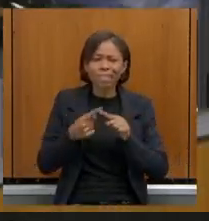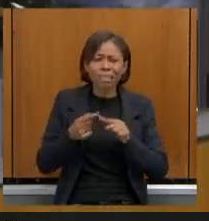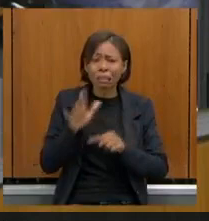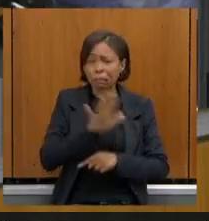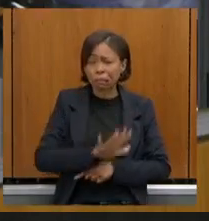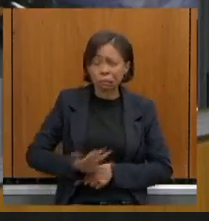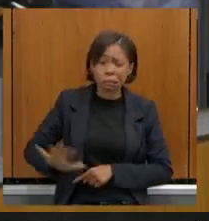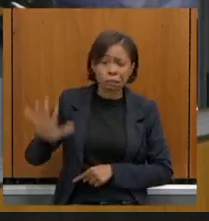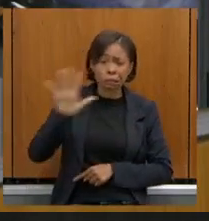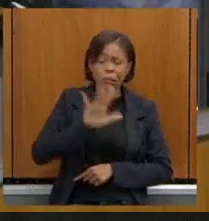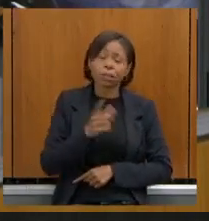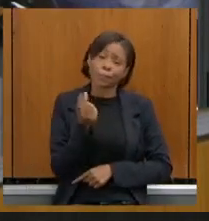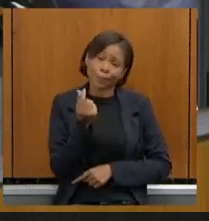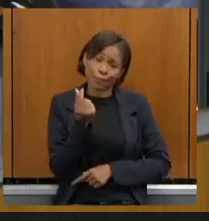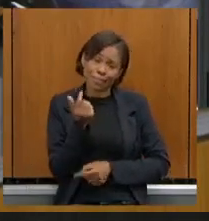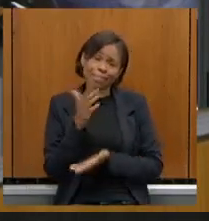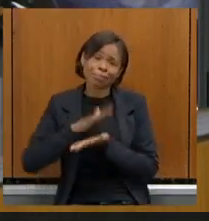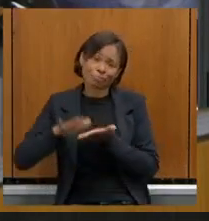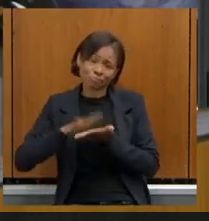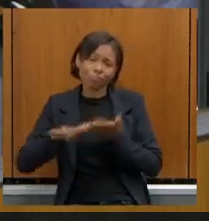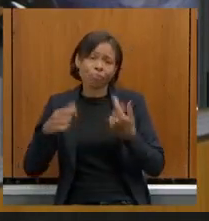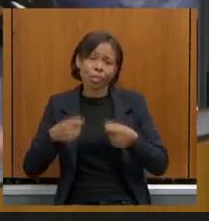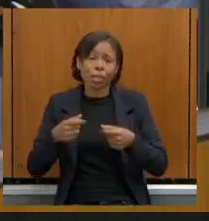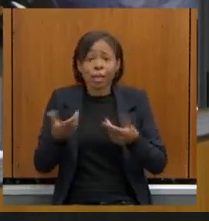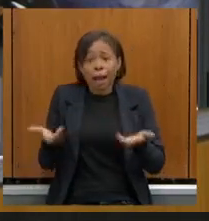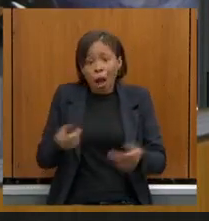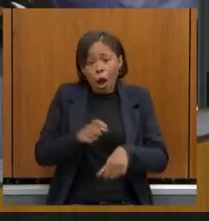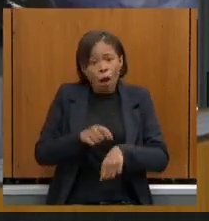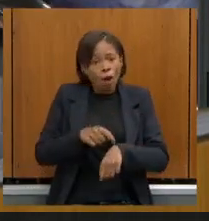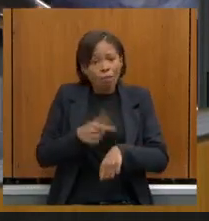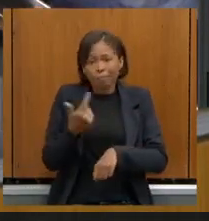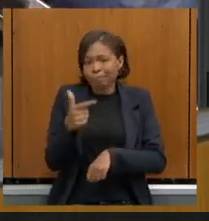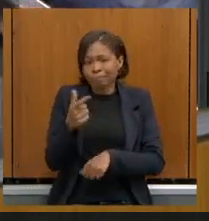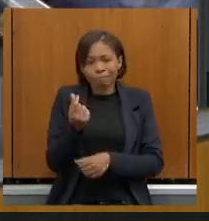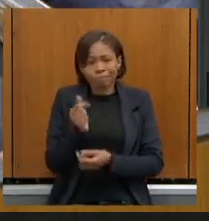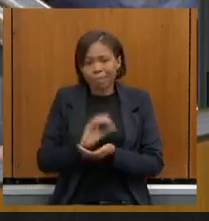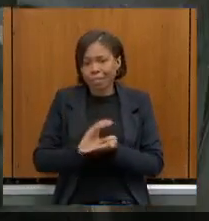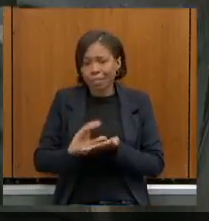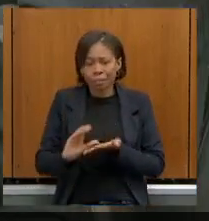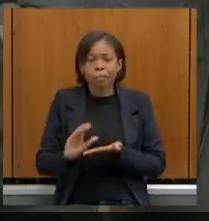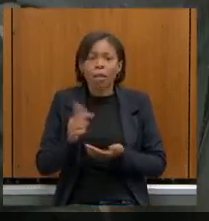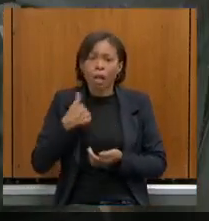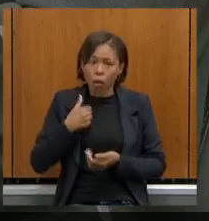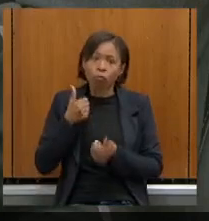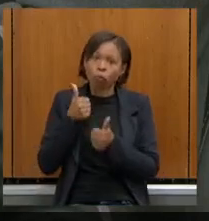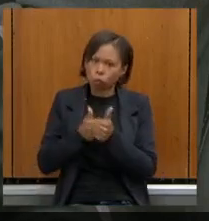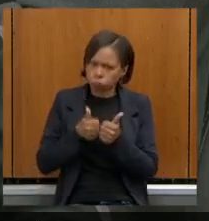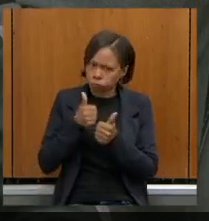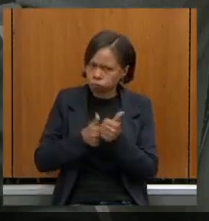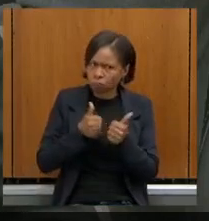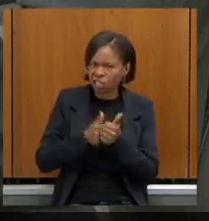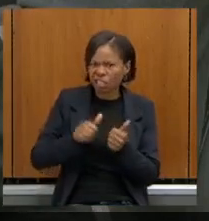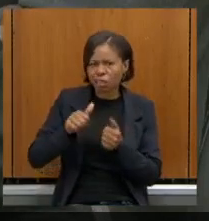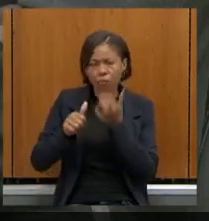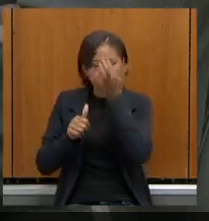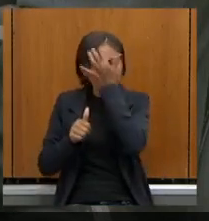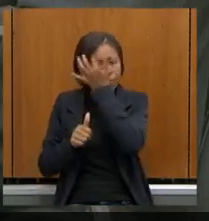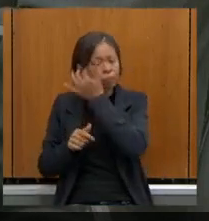recursos e no momento a gente não tem recursos apesar de que eu estou buscando mais ou menos quanto